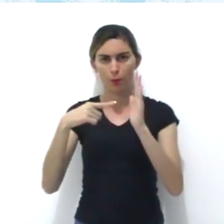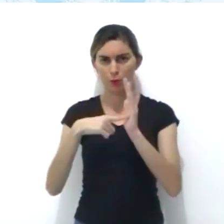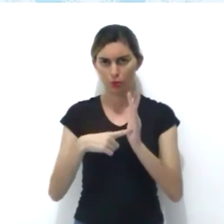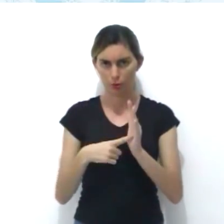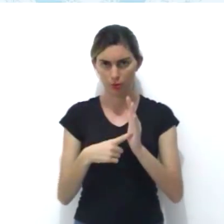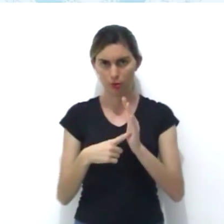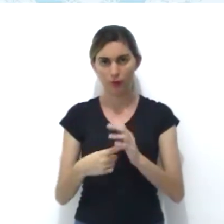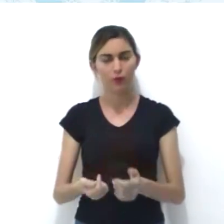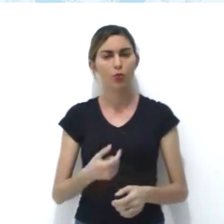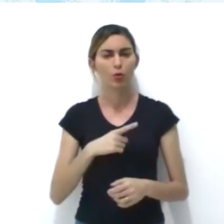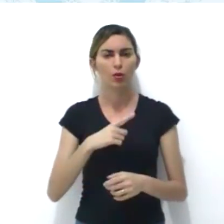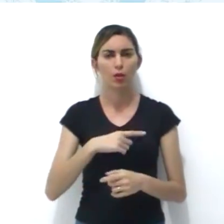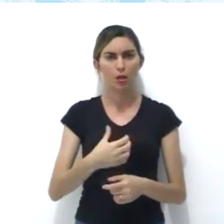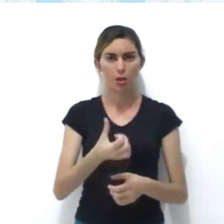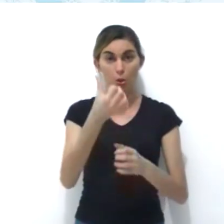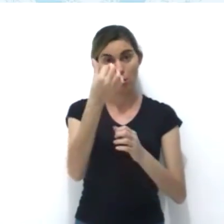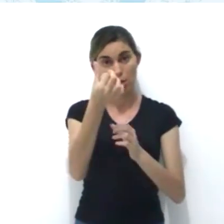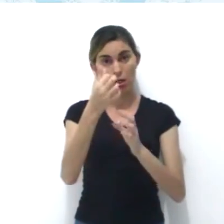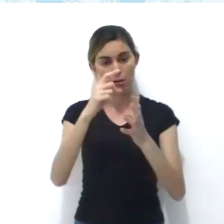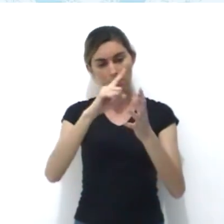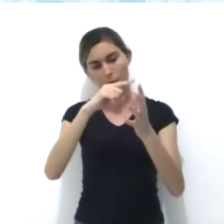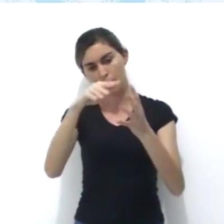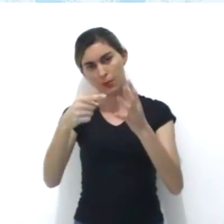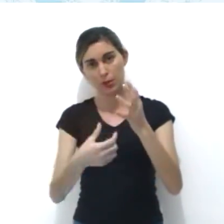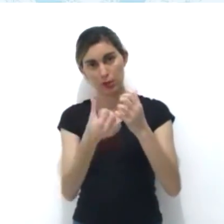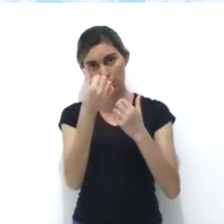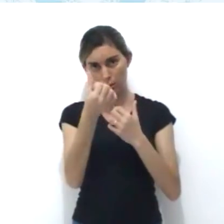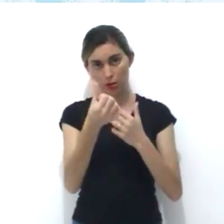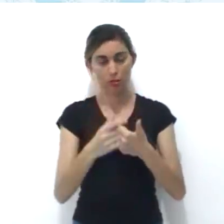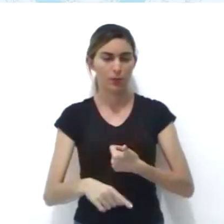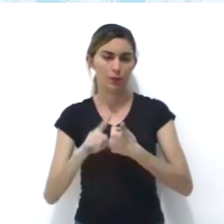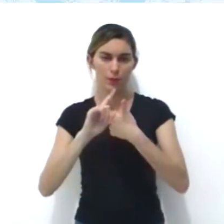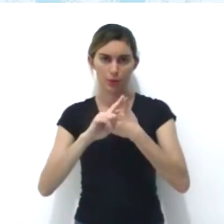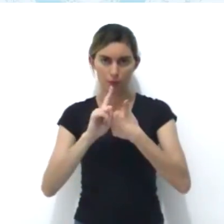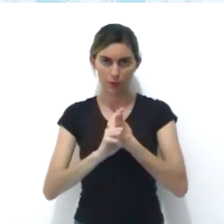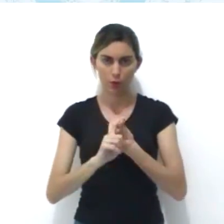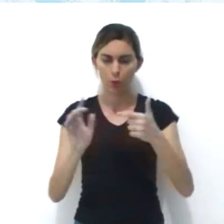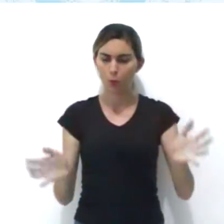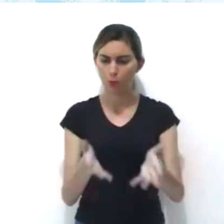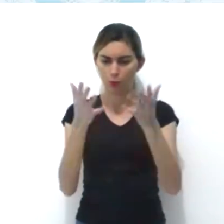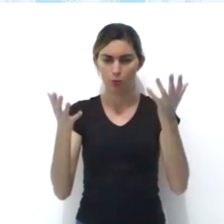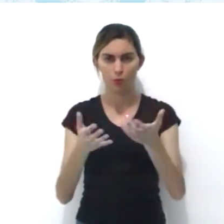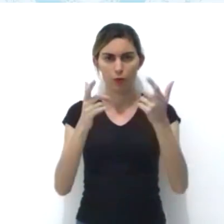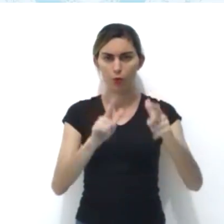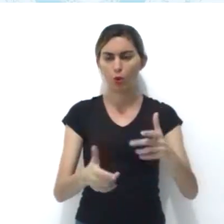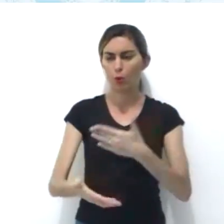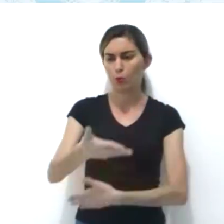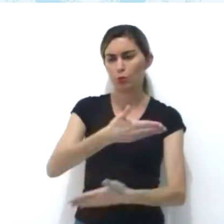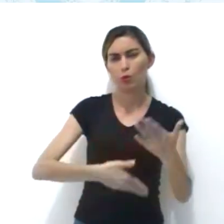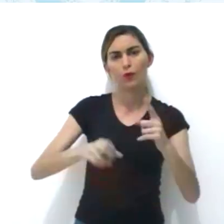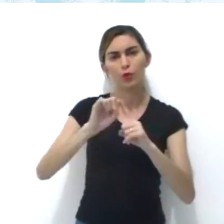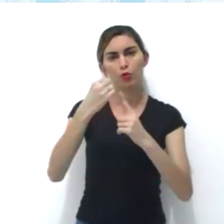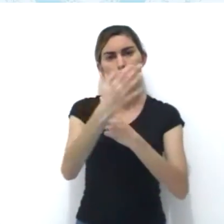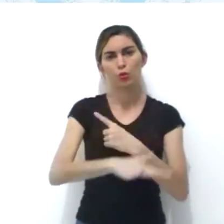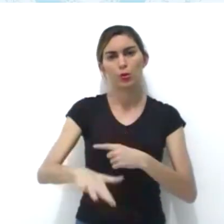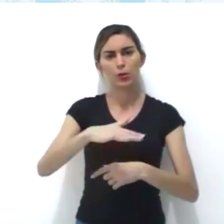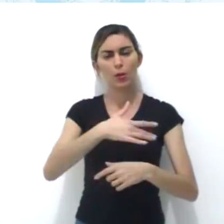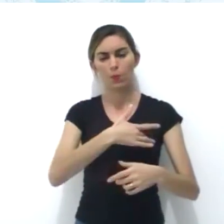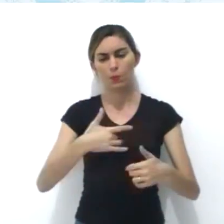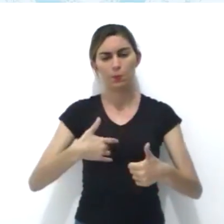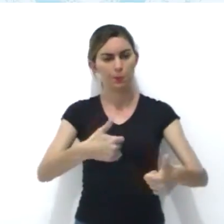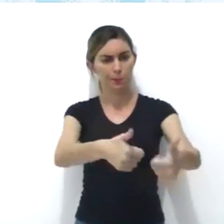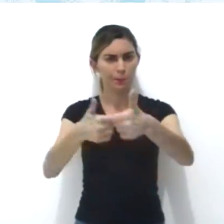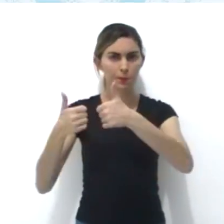outros objetivos, enumerei 6 para vocês. Primeiro, promover um ambiente de convívio